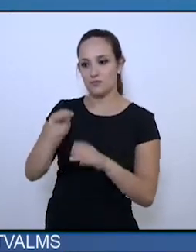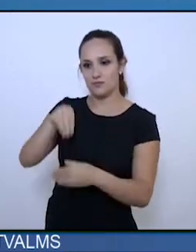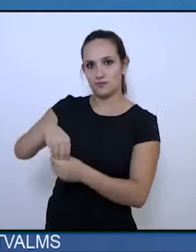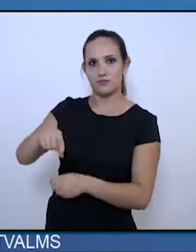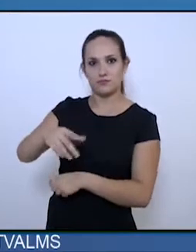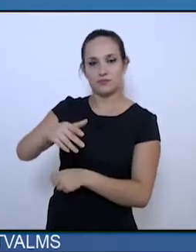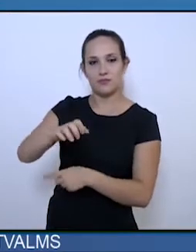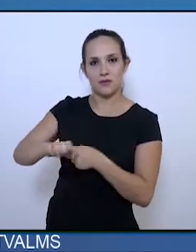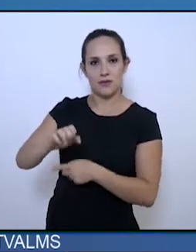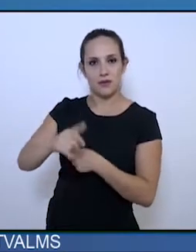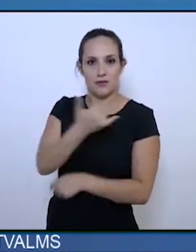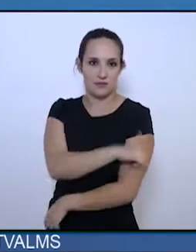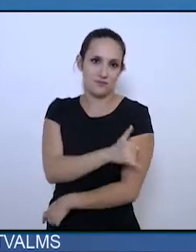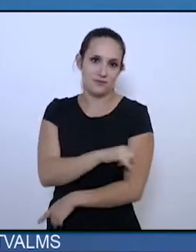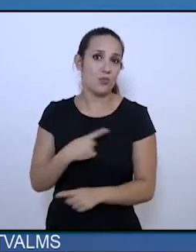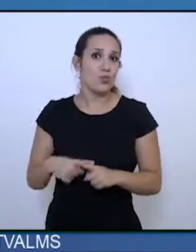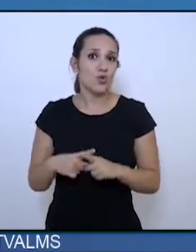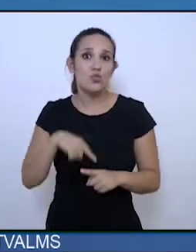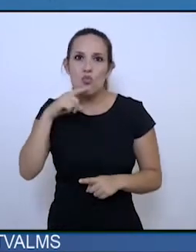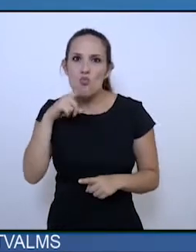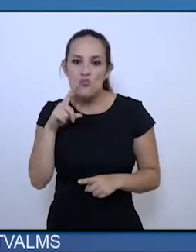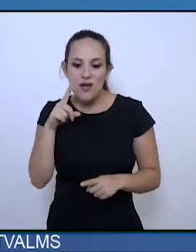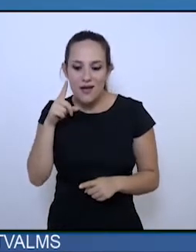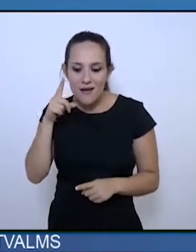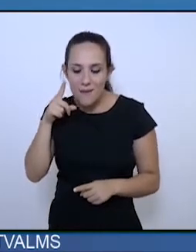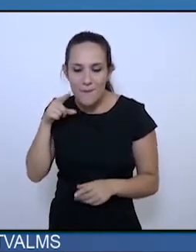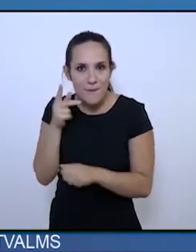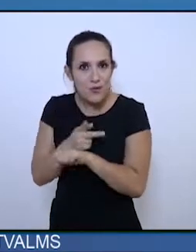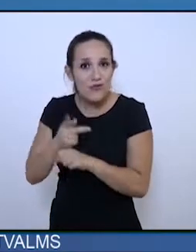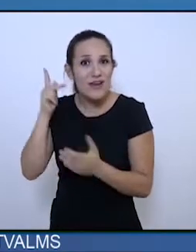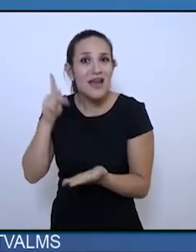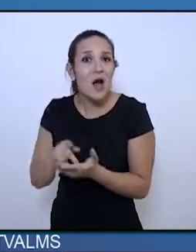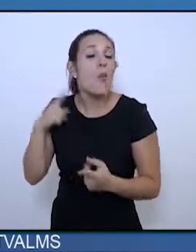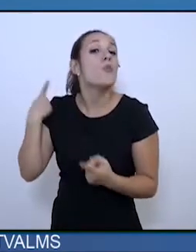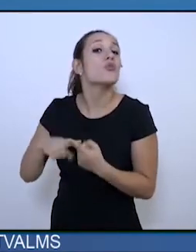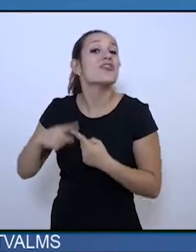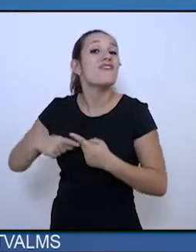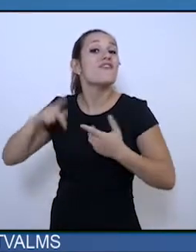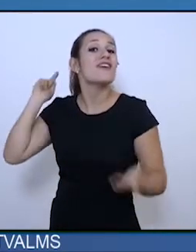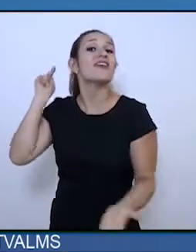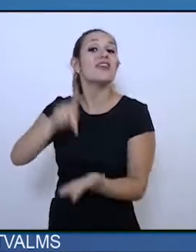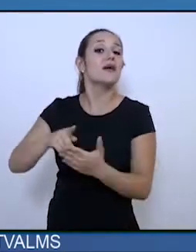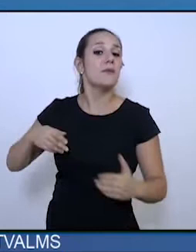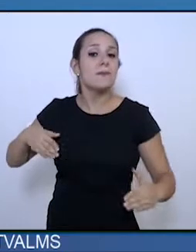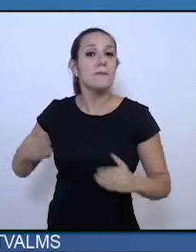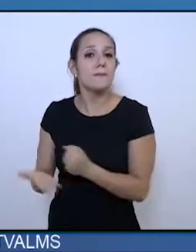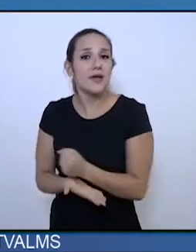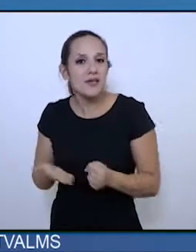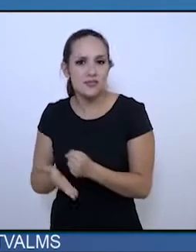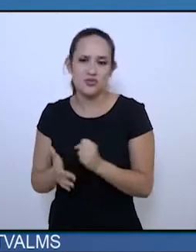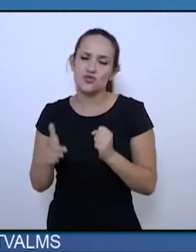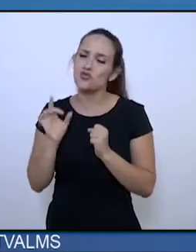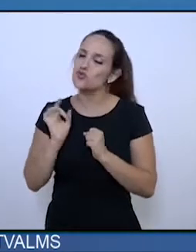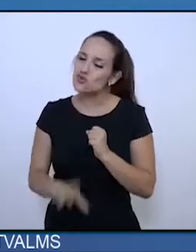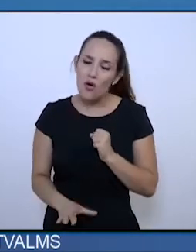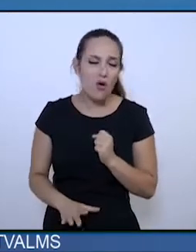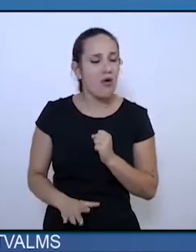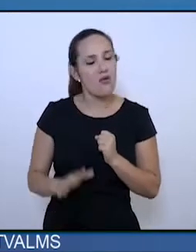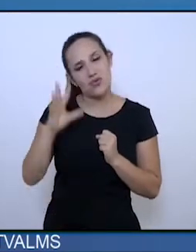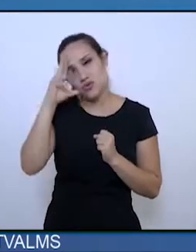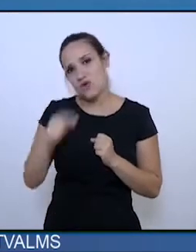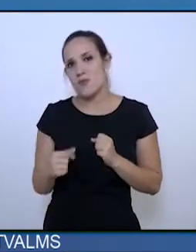pois jamais enfrentado as causas estruturais da crise, somente servirá para massacrar as populações